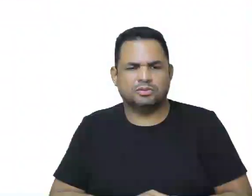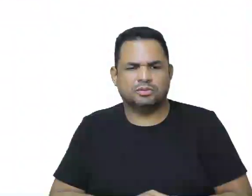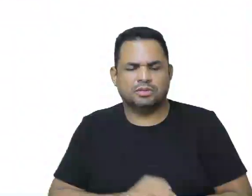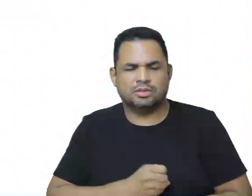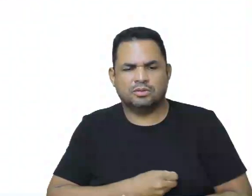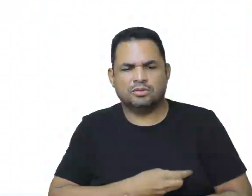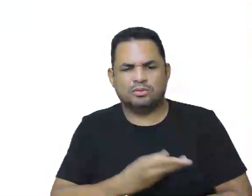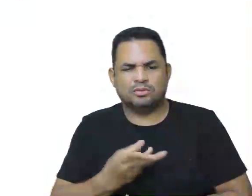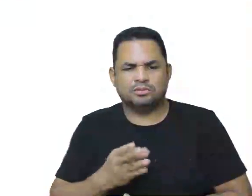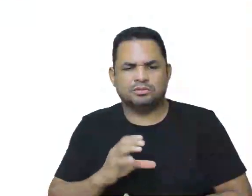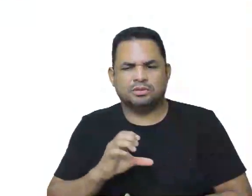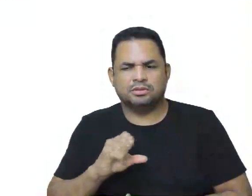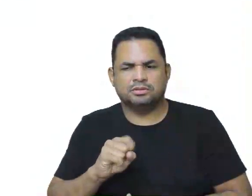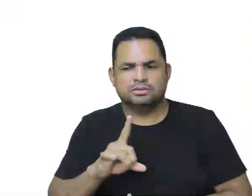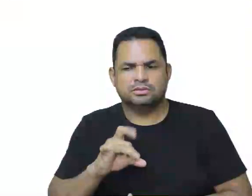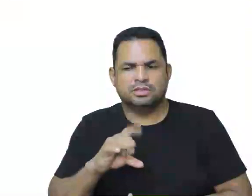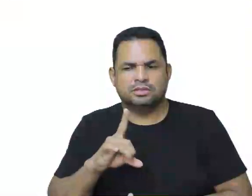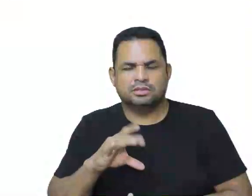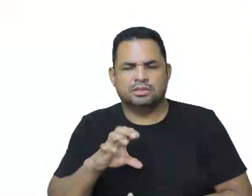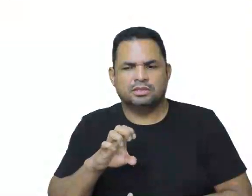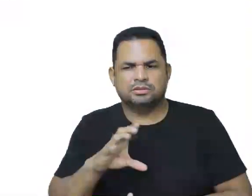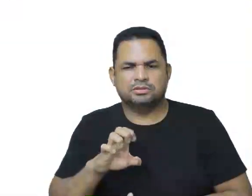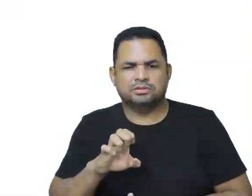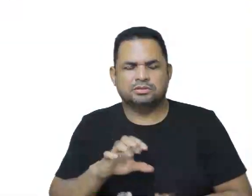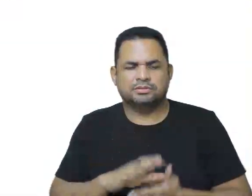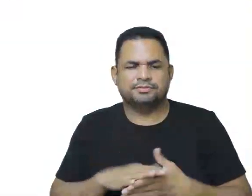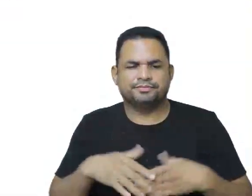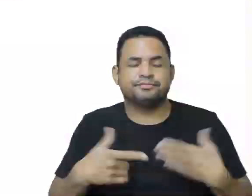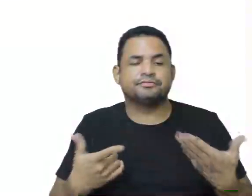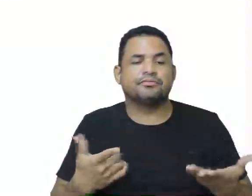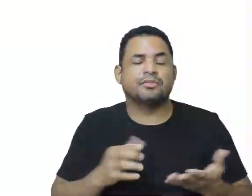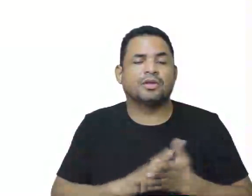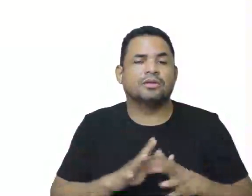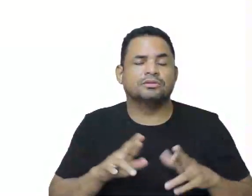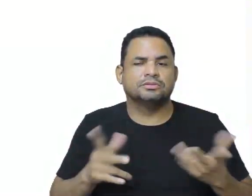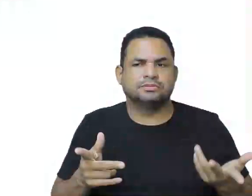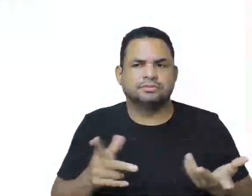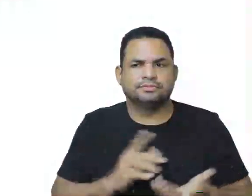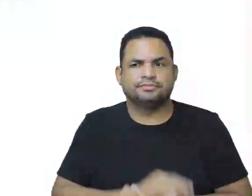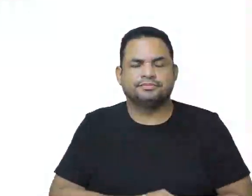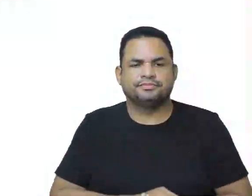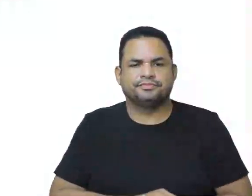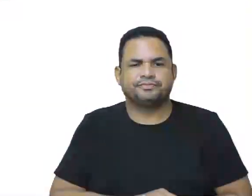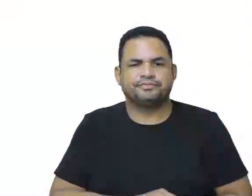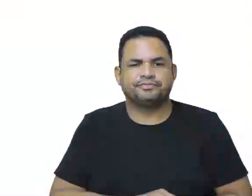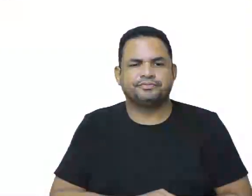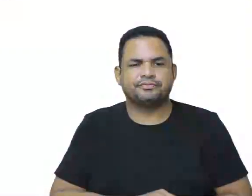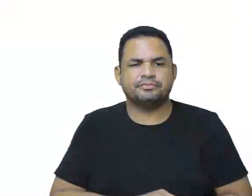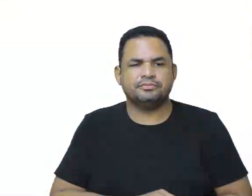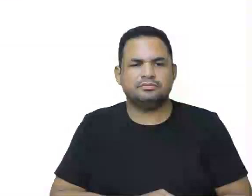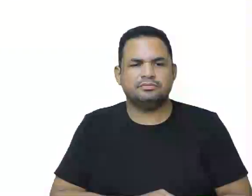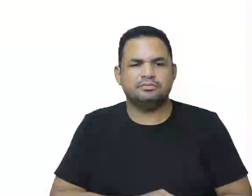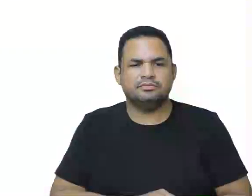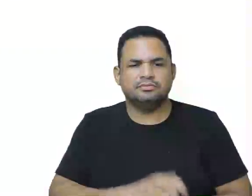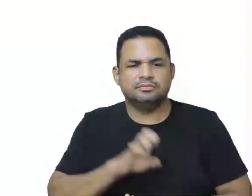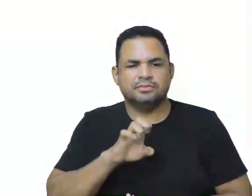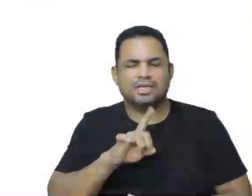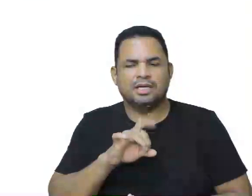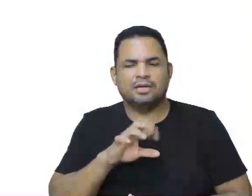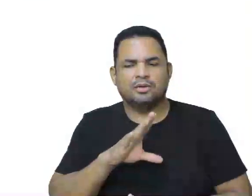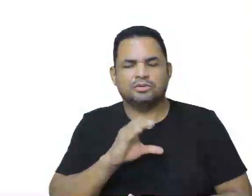o índice de salinidade. E aí, o que vai diferenciar a erosão e